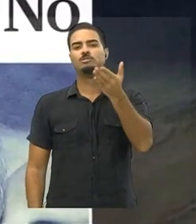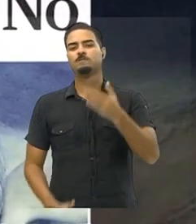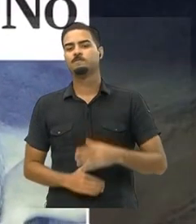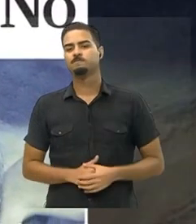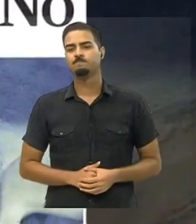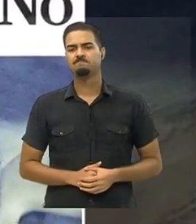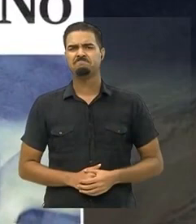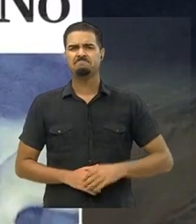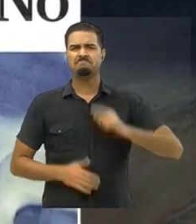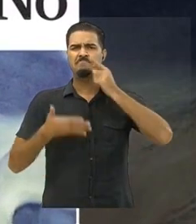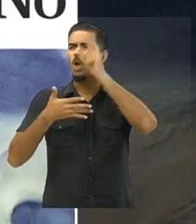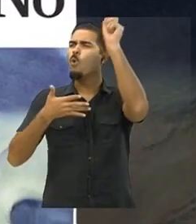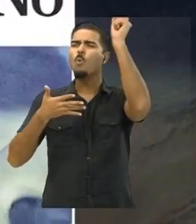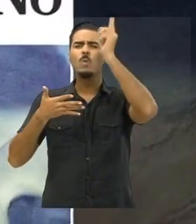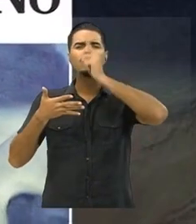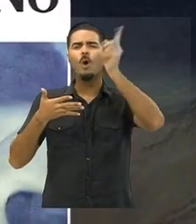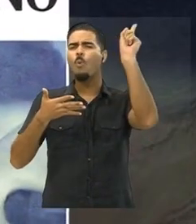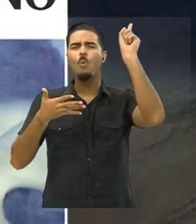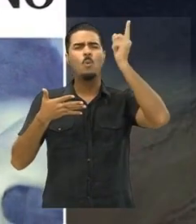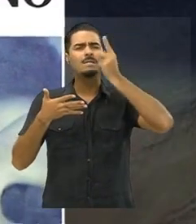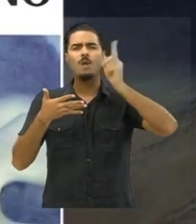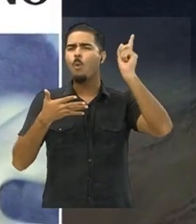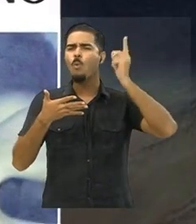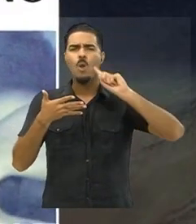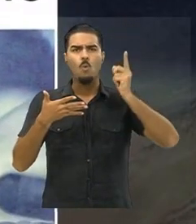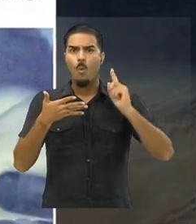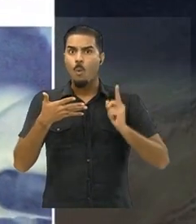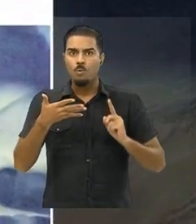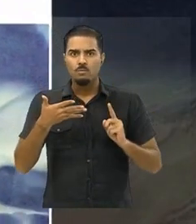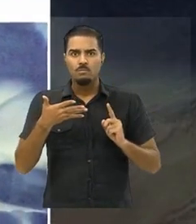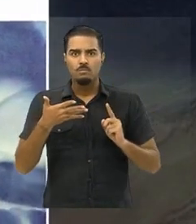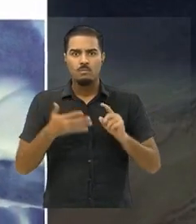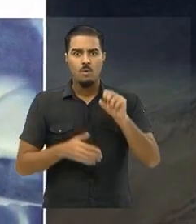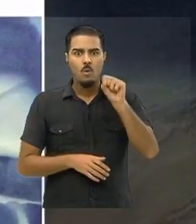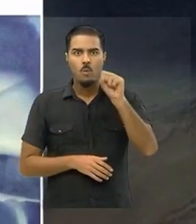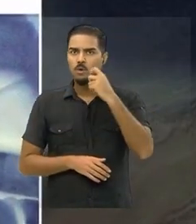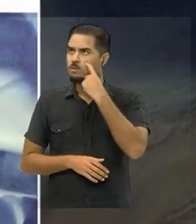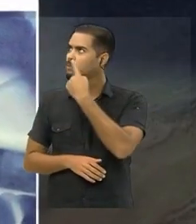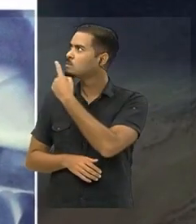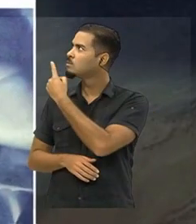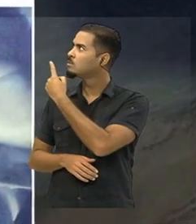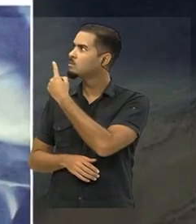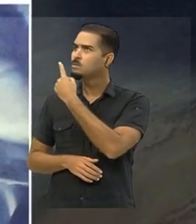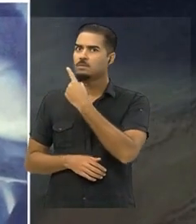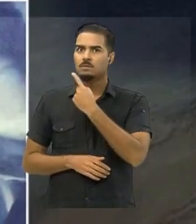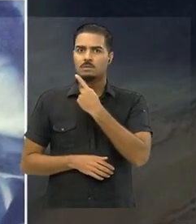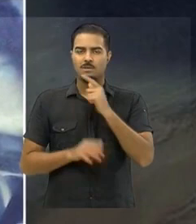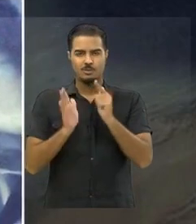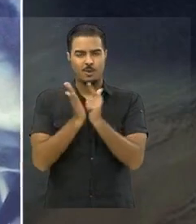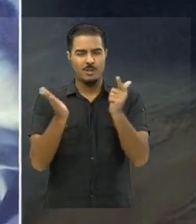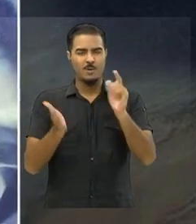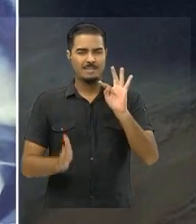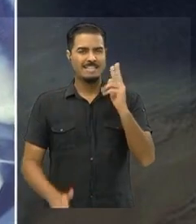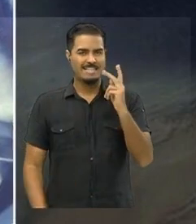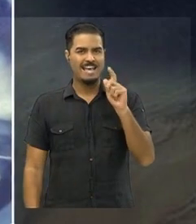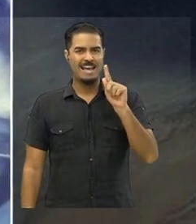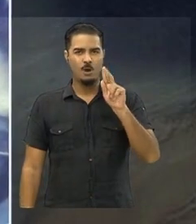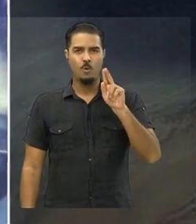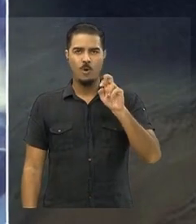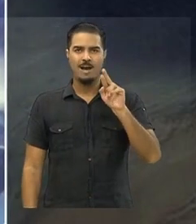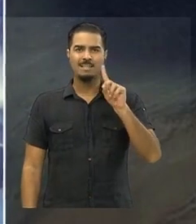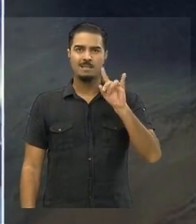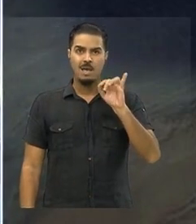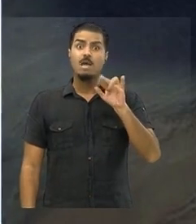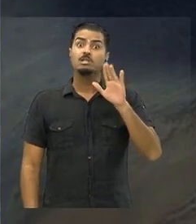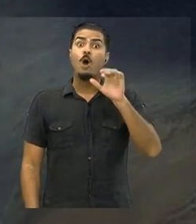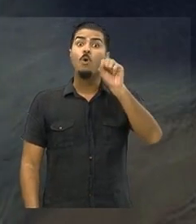'não não não' 8 não se na manchete do jornal the guardian cada um deles para os oito planos alternativos